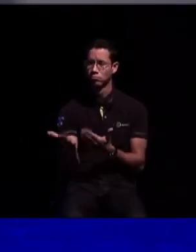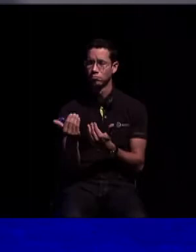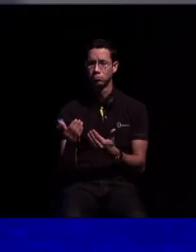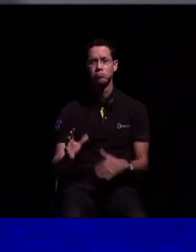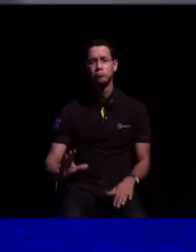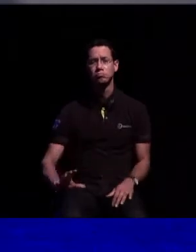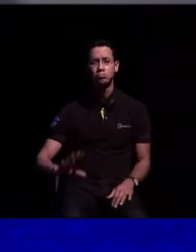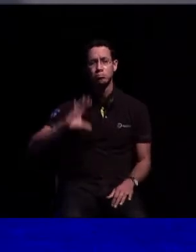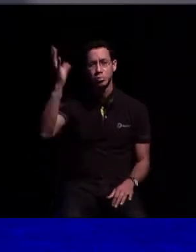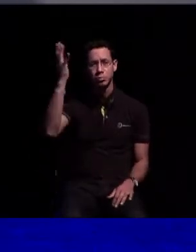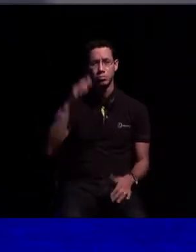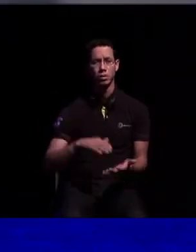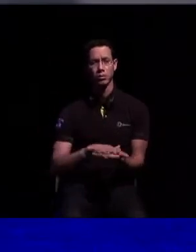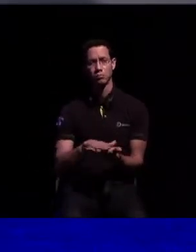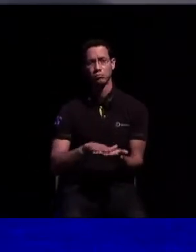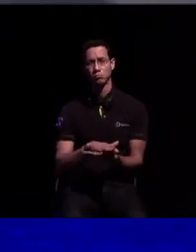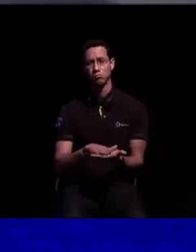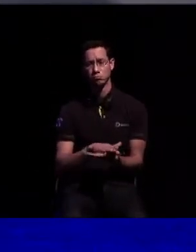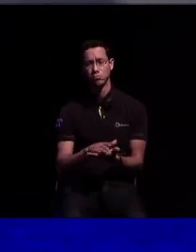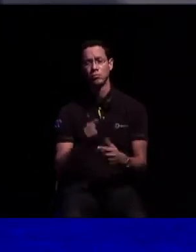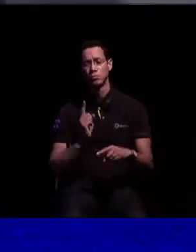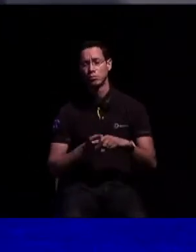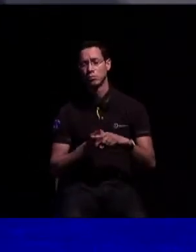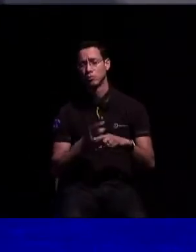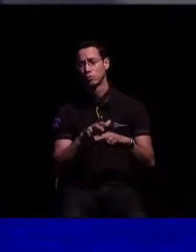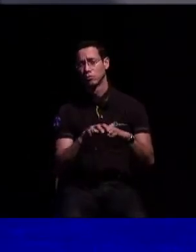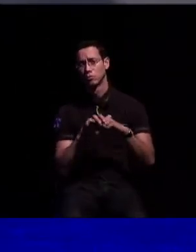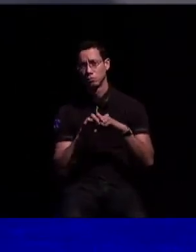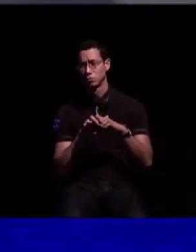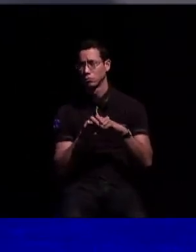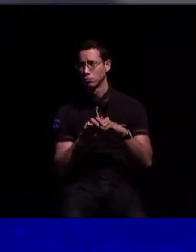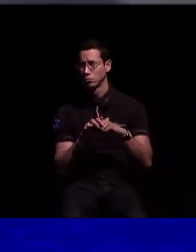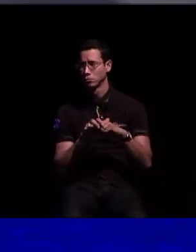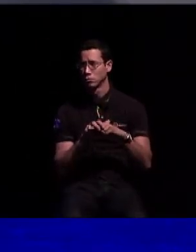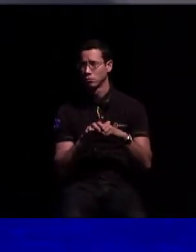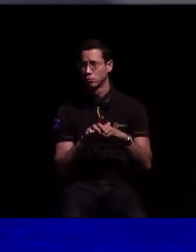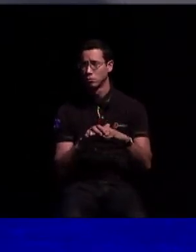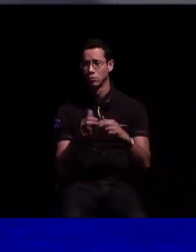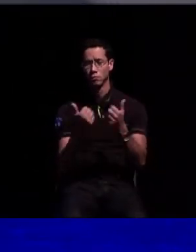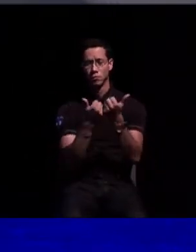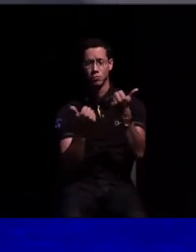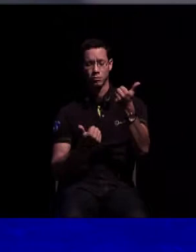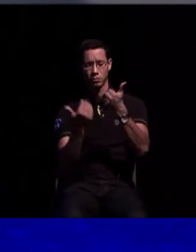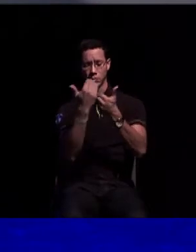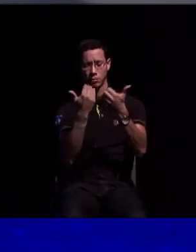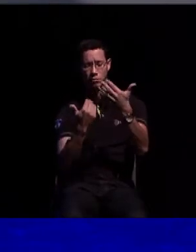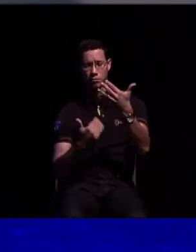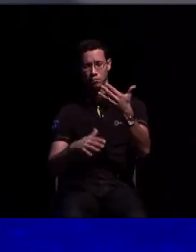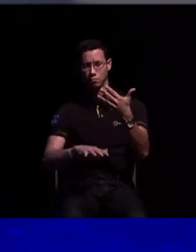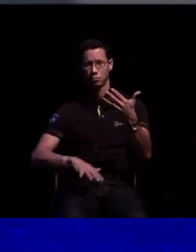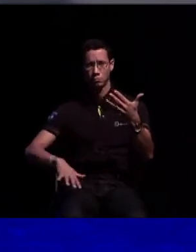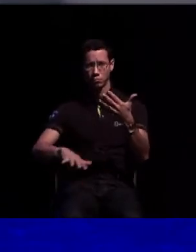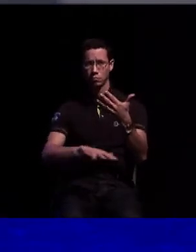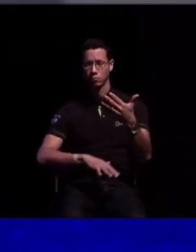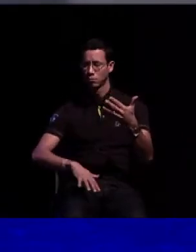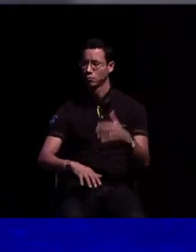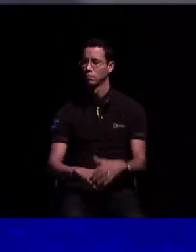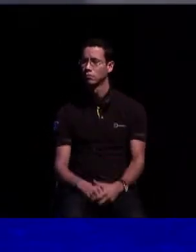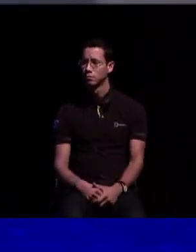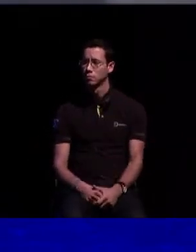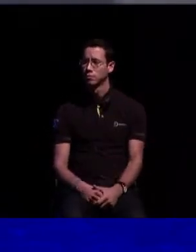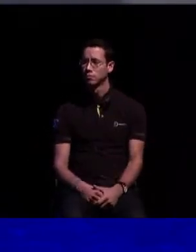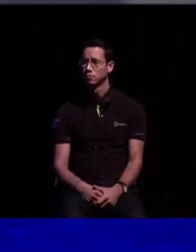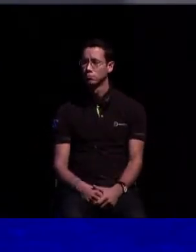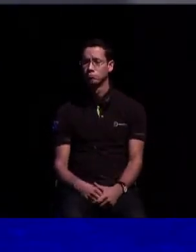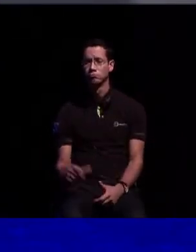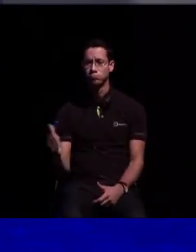acontece nada, né? É por que isso? Porque essa classe, inclusive, está no nível mais baixo ainda, né? Ela não tem sequer